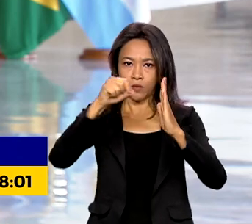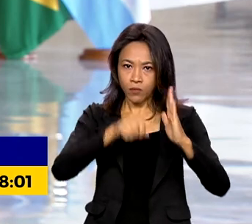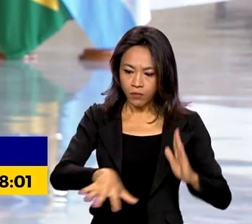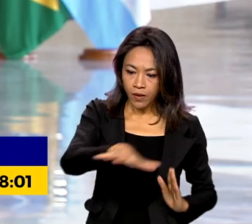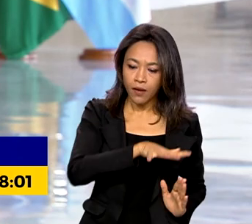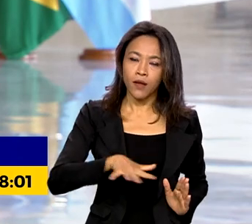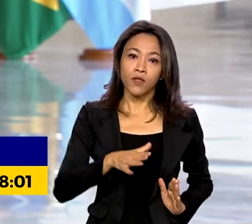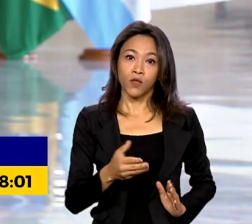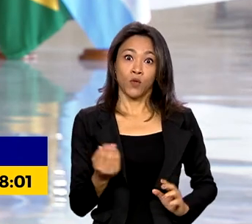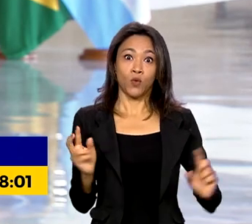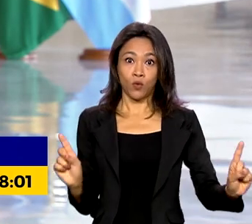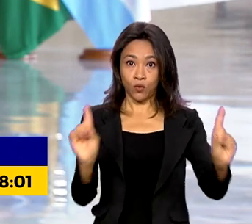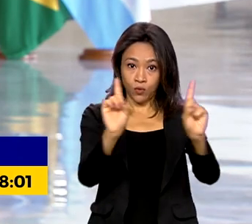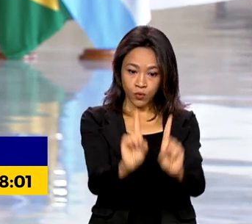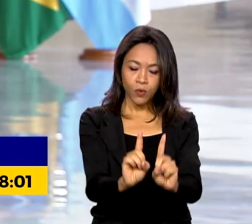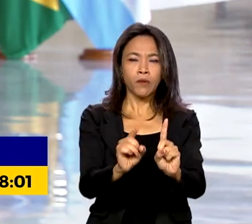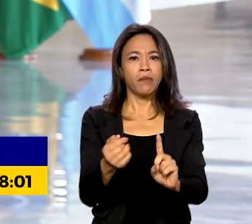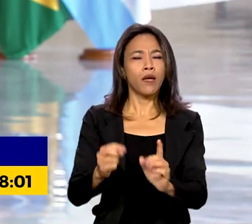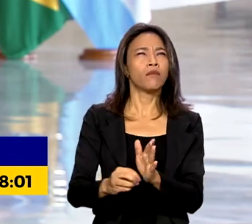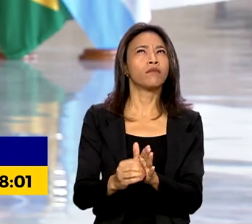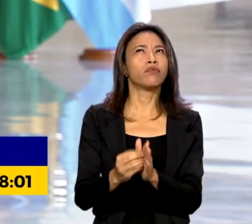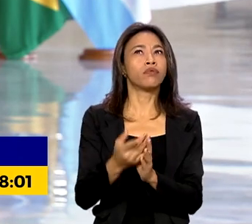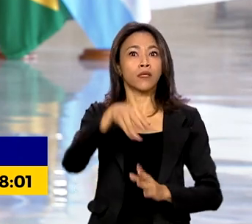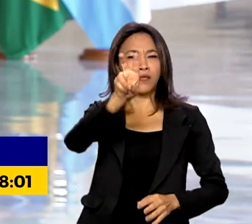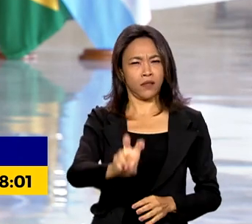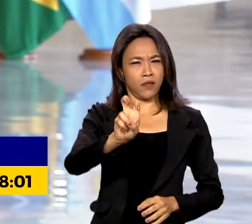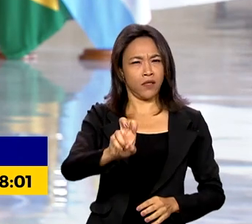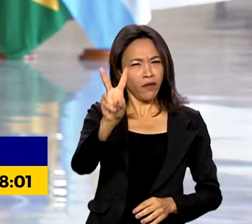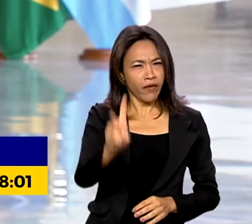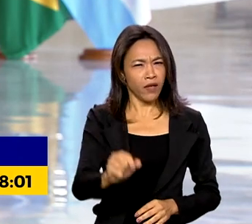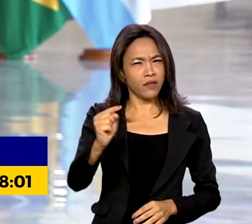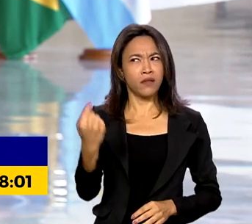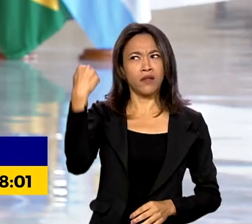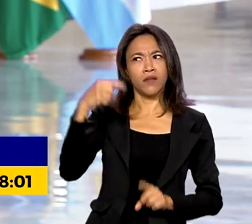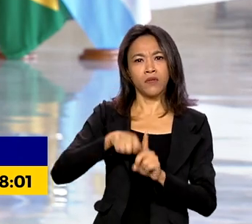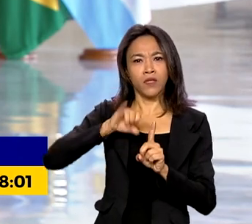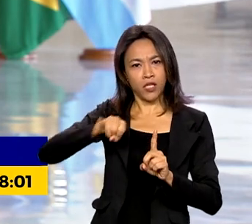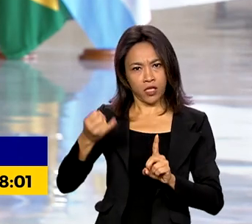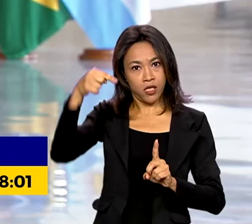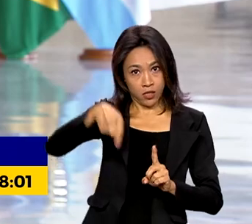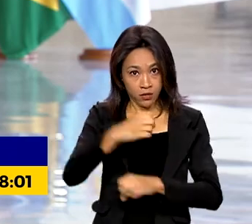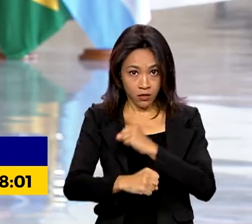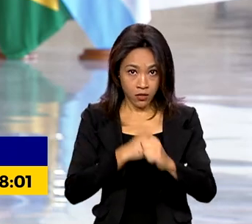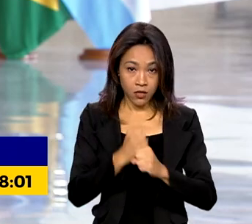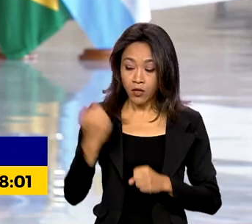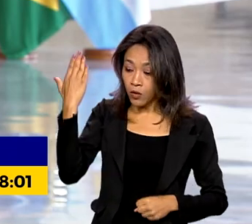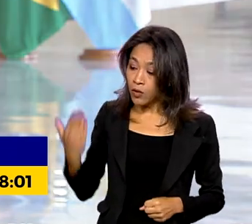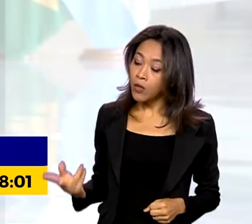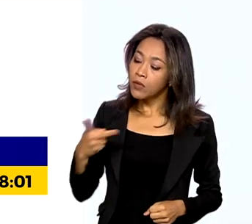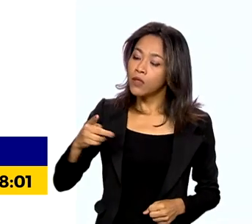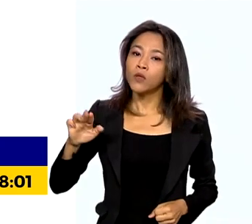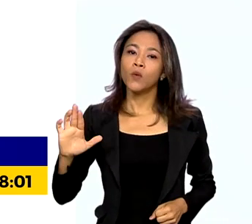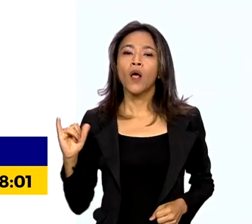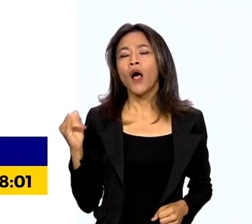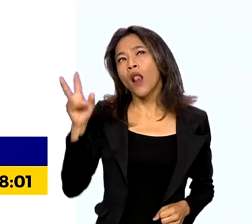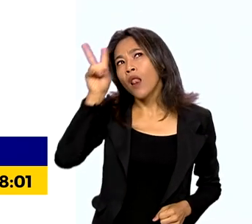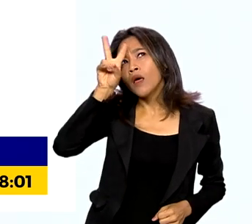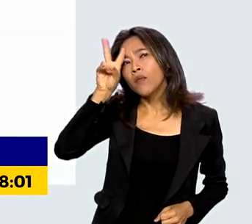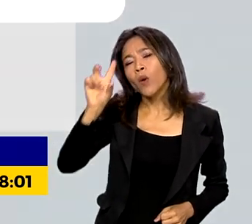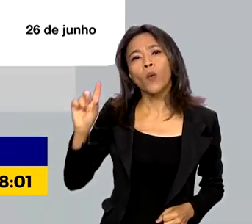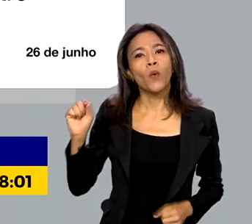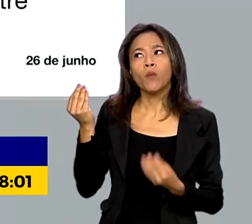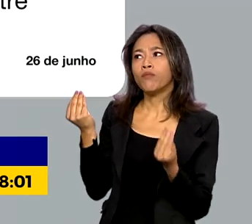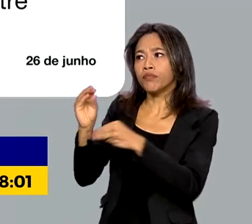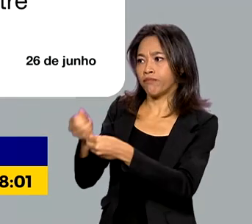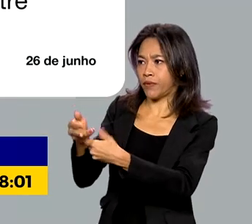e Fernandes se reúnem pela quinta vez desde janeiro deste ano. Nas redes sociais, o presidente Lula, né, lembrou, né, que